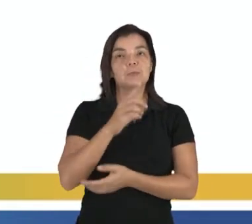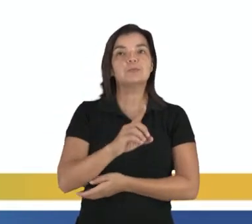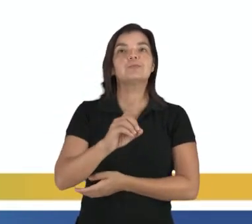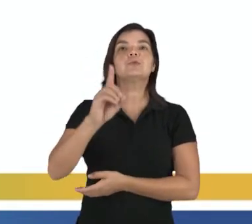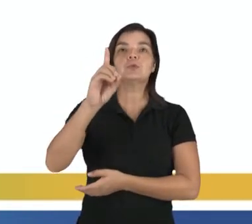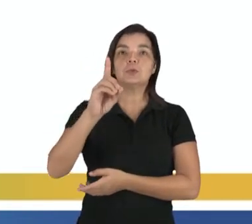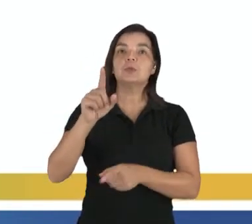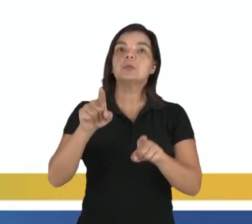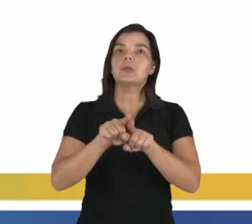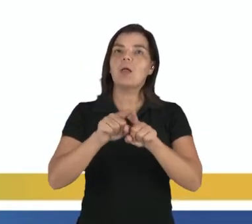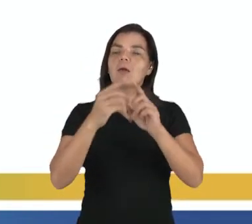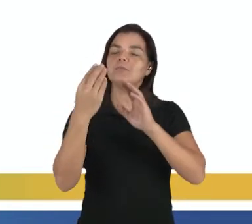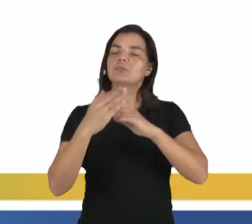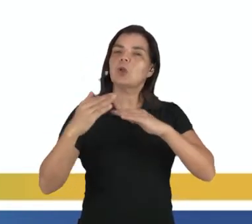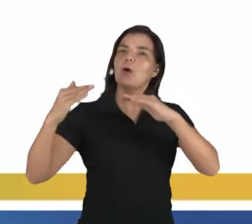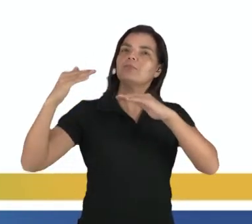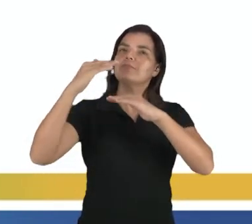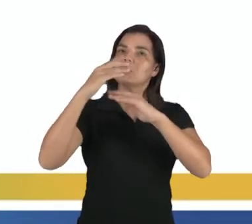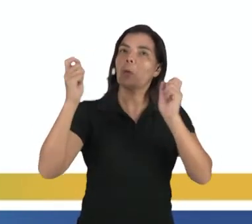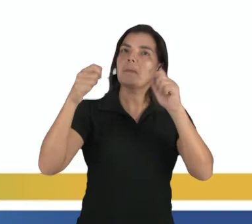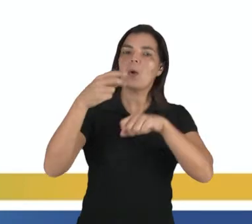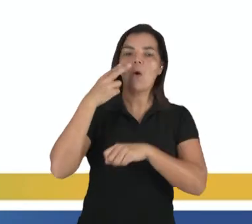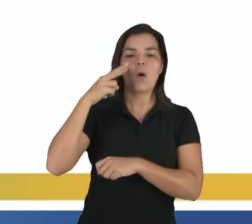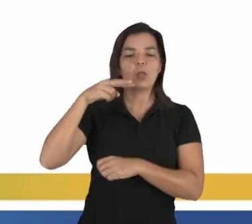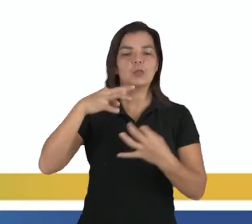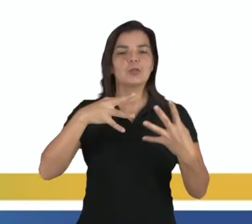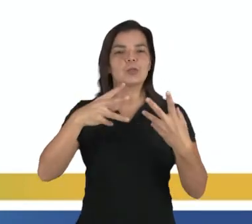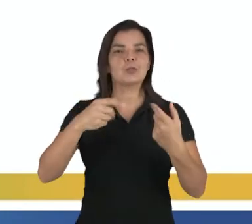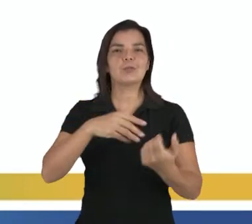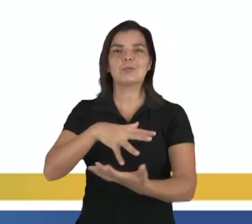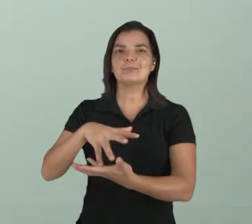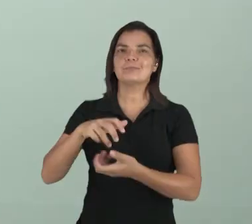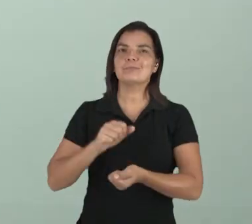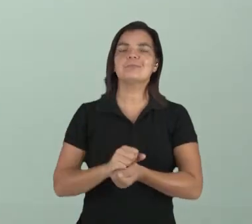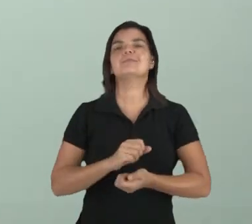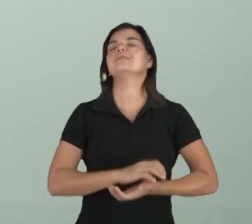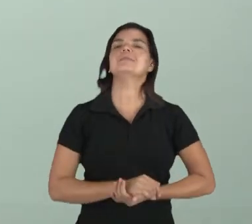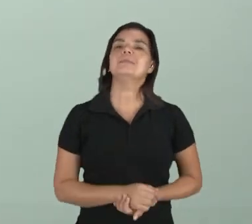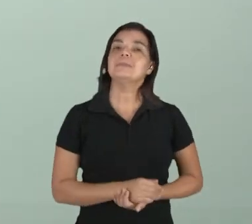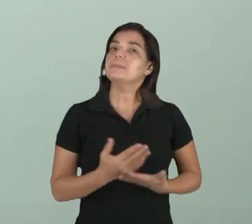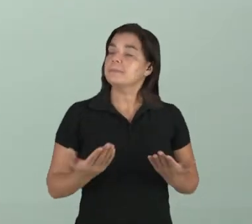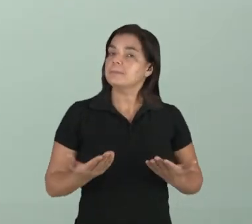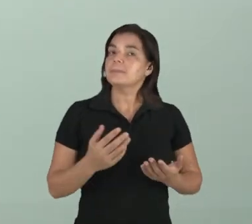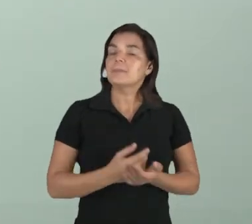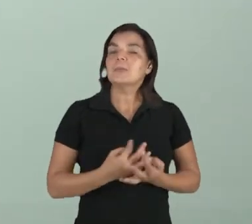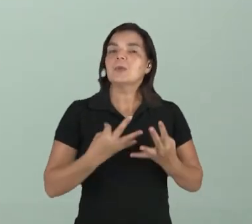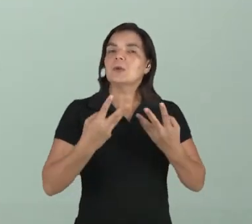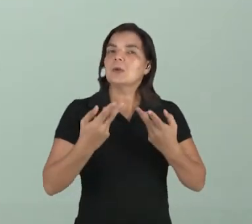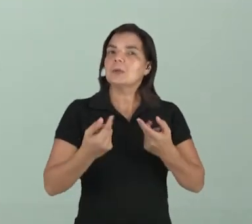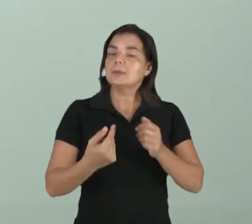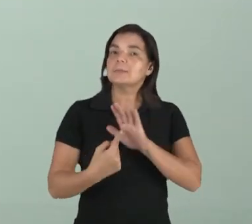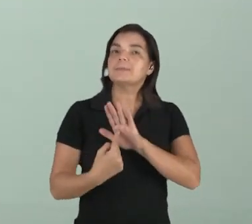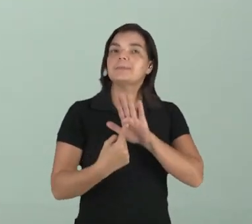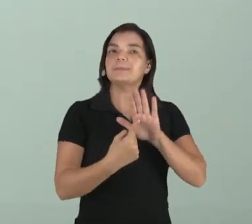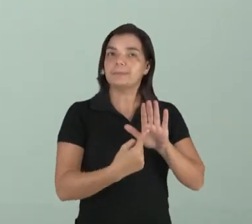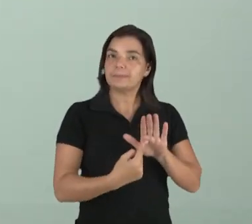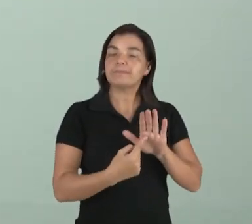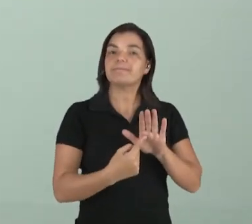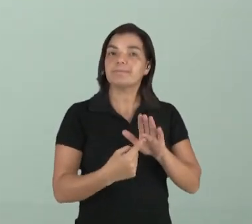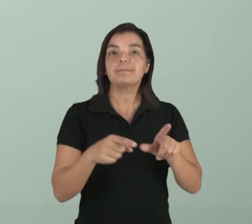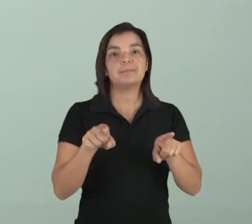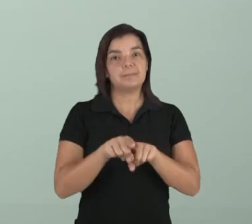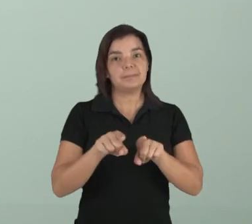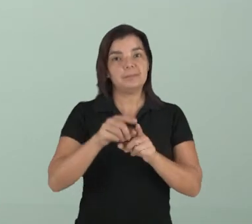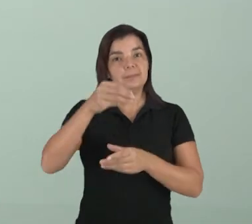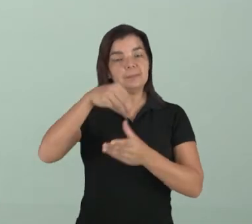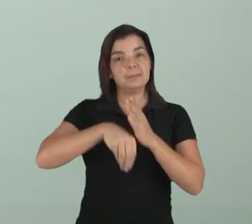de Deus, que está no alto e é capaz de olhar por todo mundo. Então, ele traz toda uma representatividade